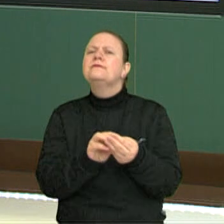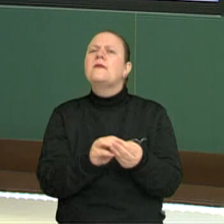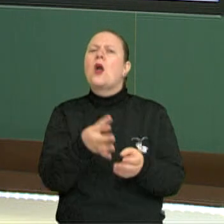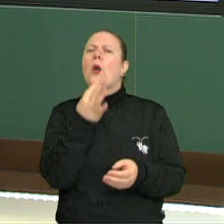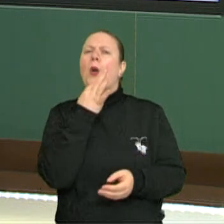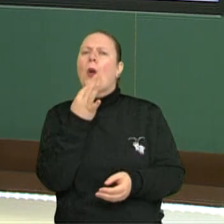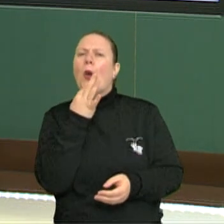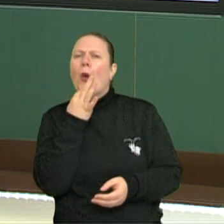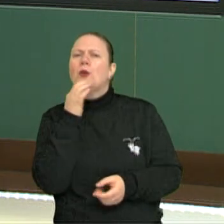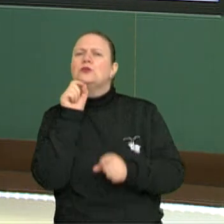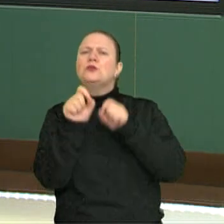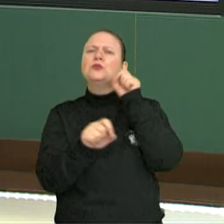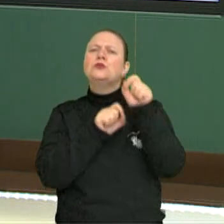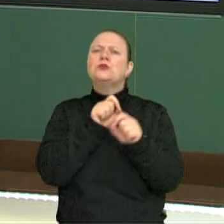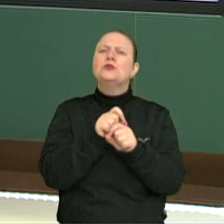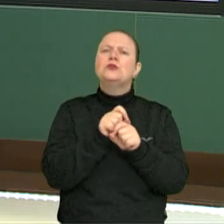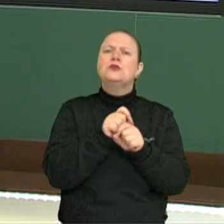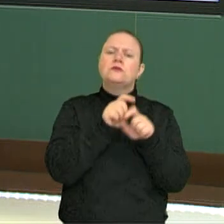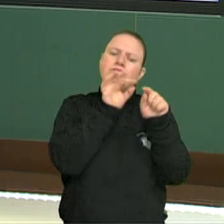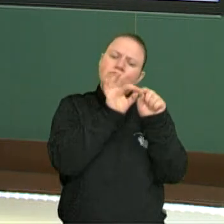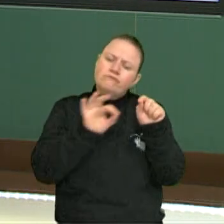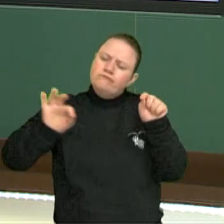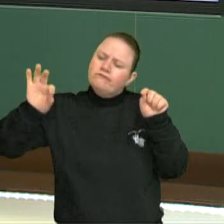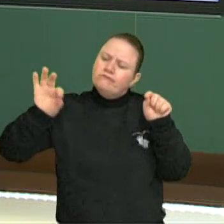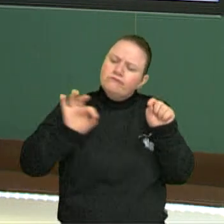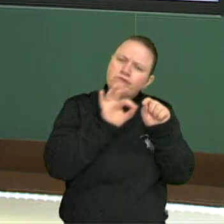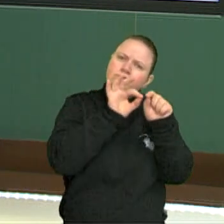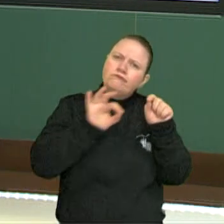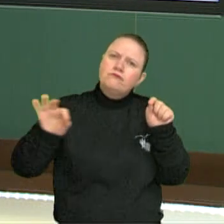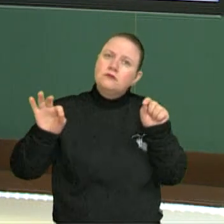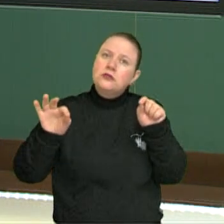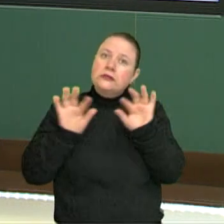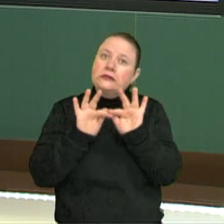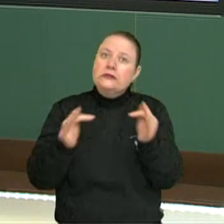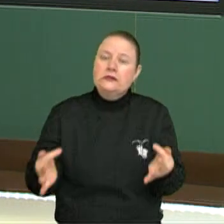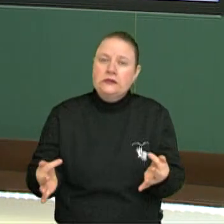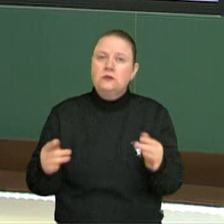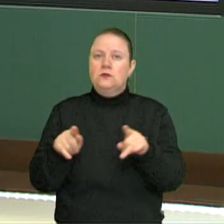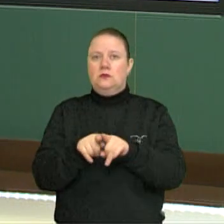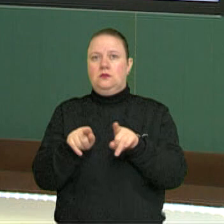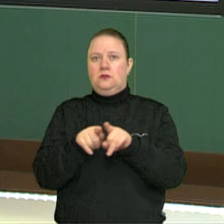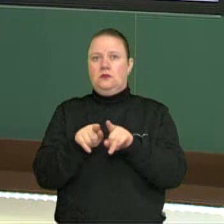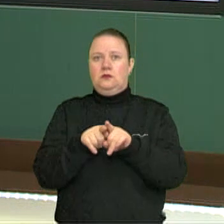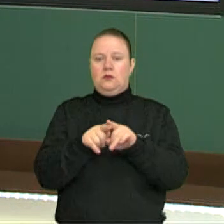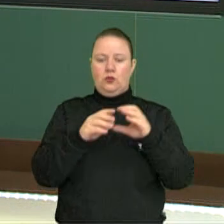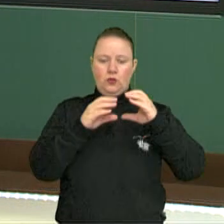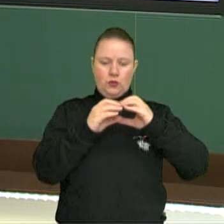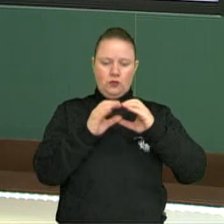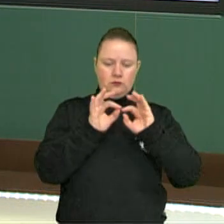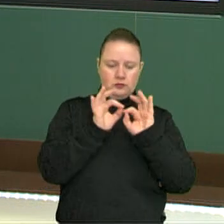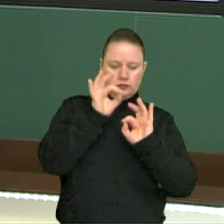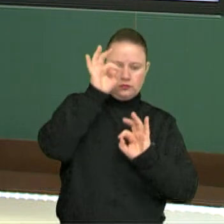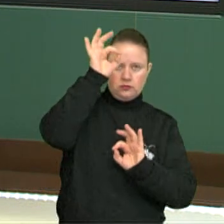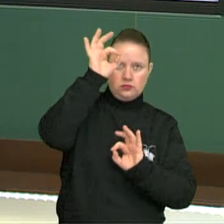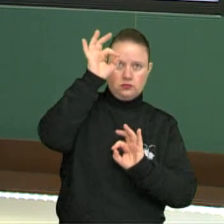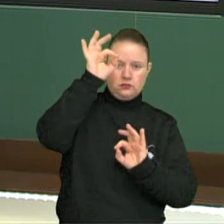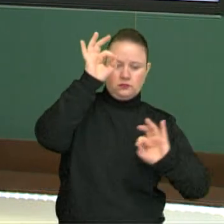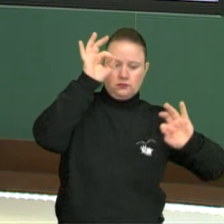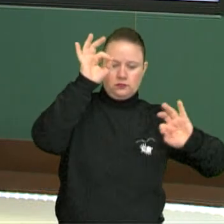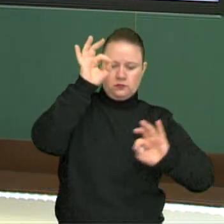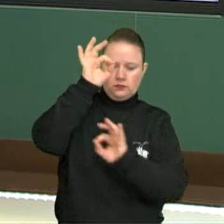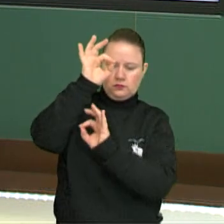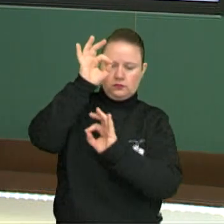as propriedades físicas do pêndulo simples, que é um sistema ideal constituído por uma partícula suspensa por um fio inextensível e de massa